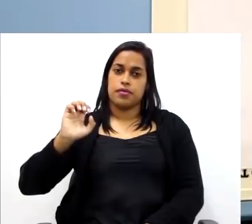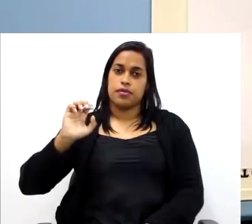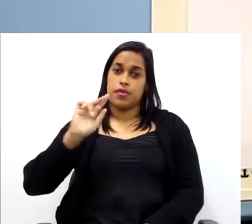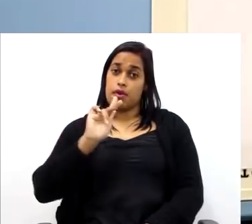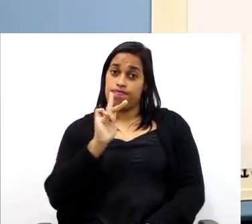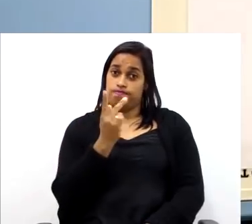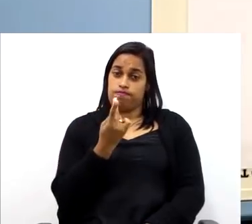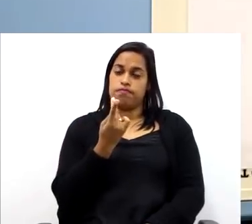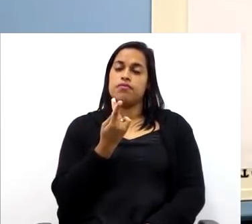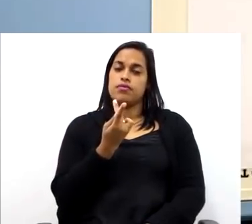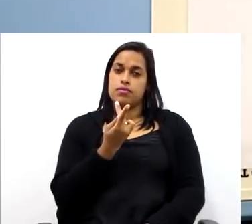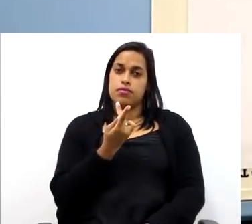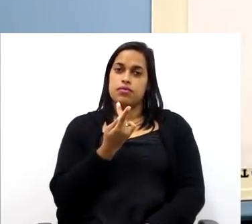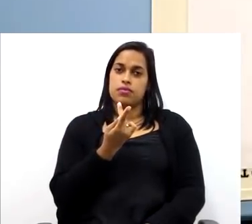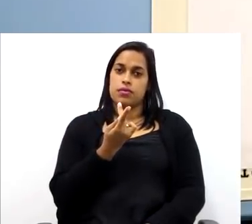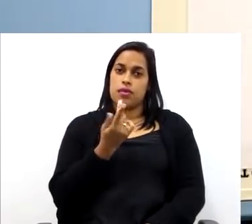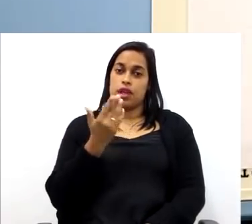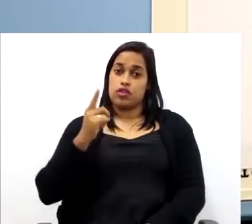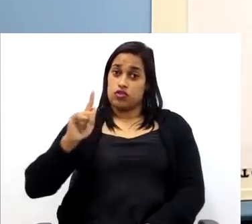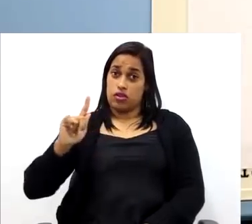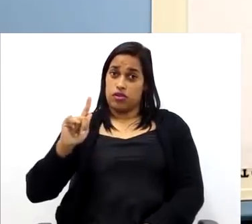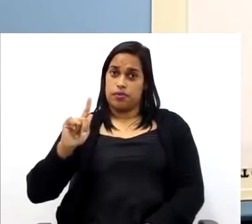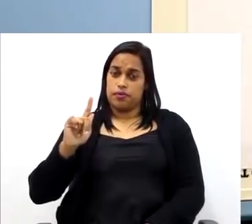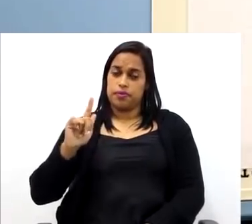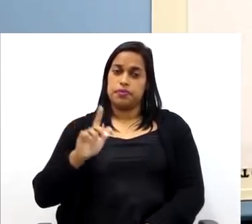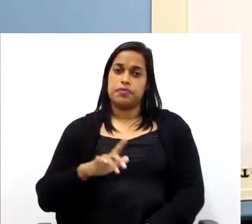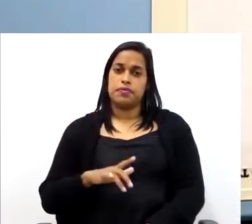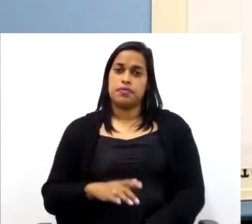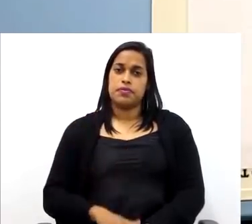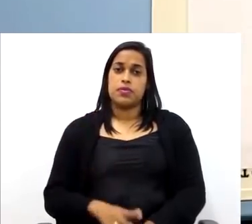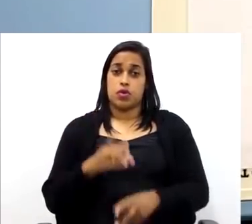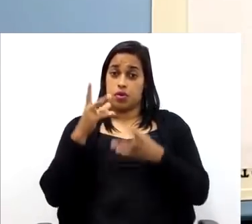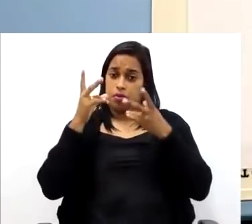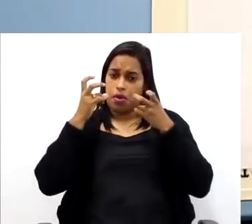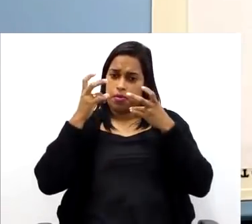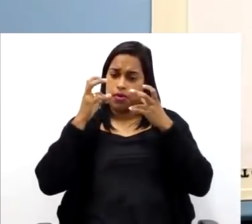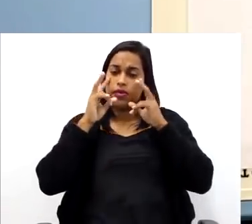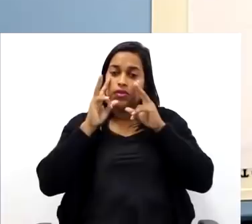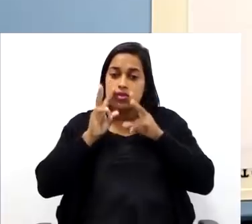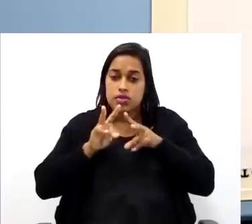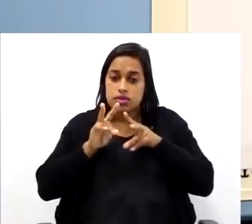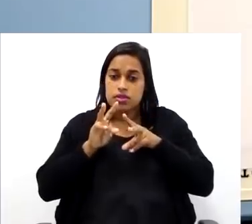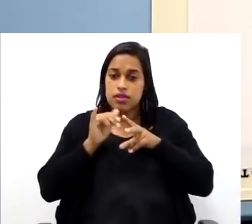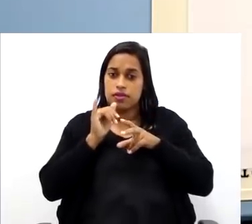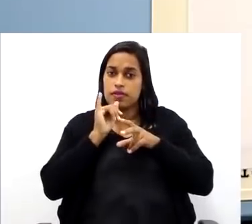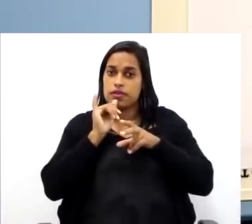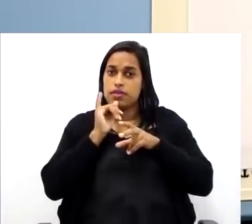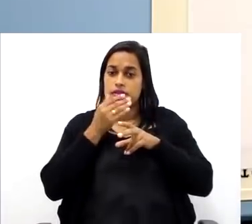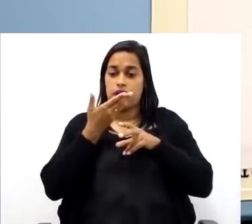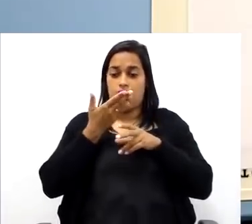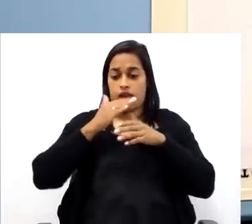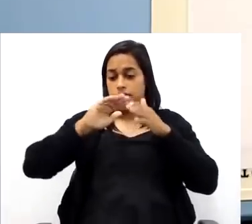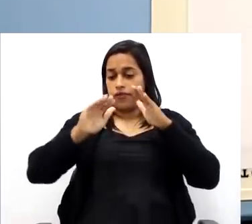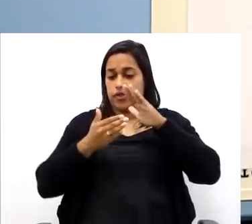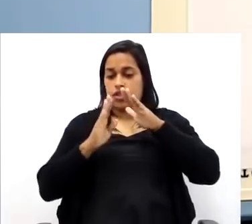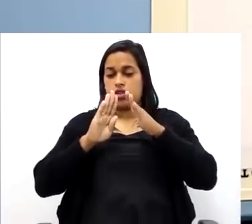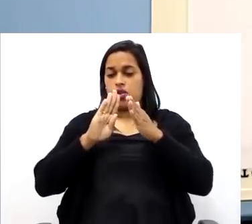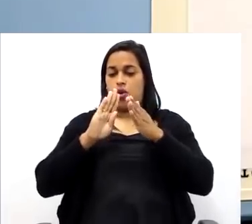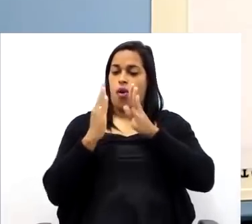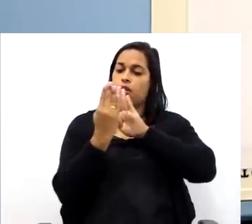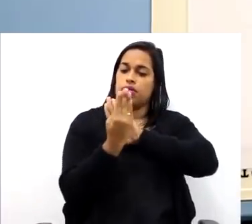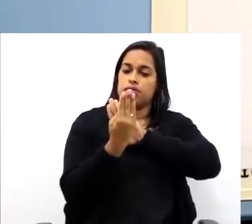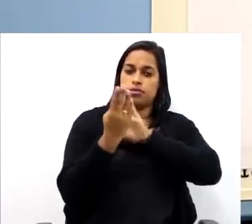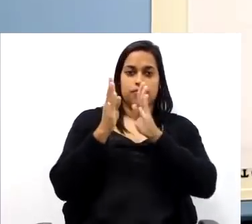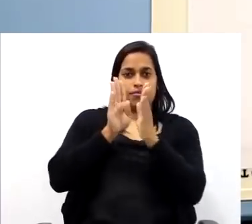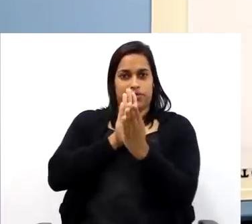ponto H e ponto G. Quando o meu observador está vendo a face inferior da peça, é isso